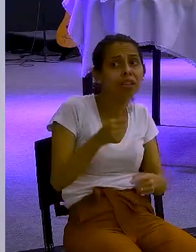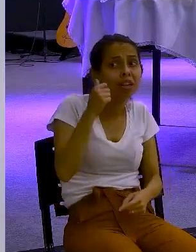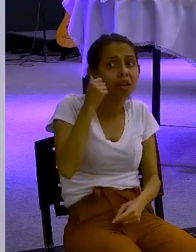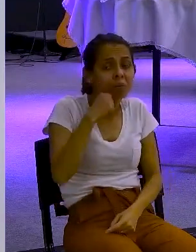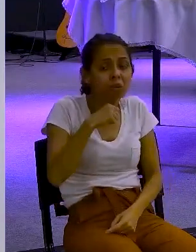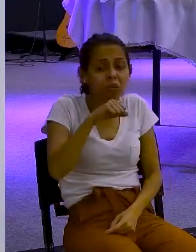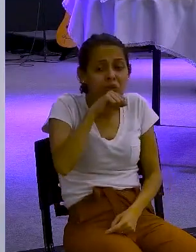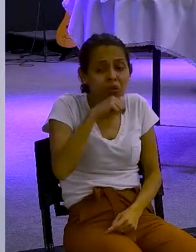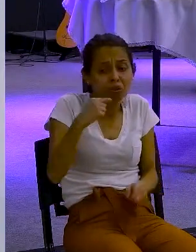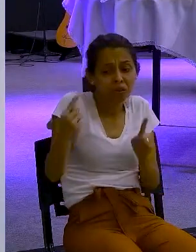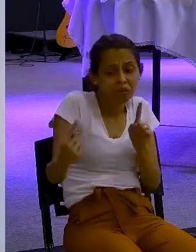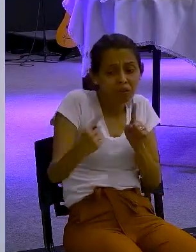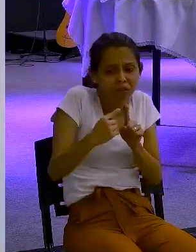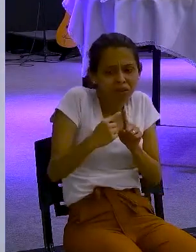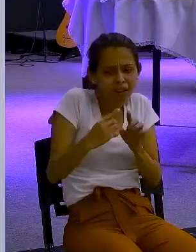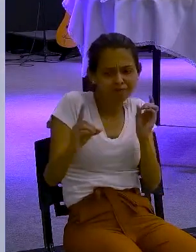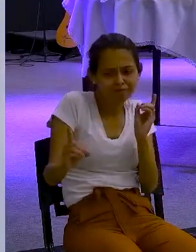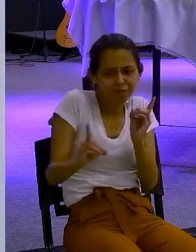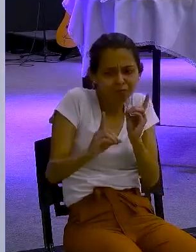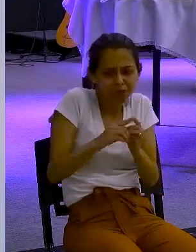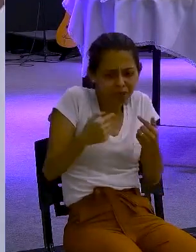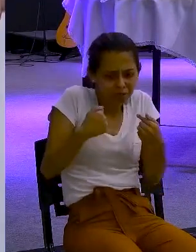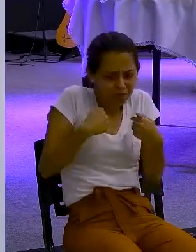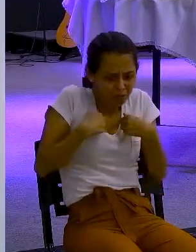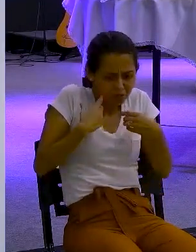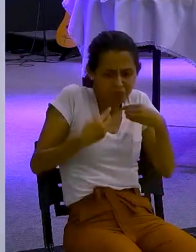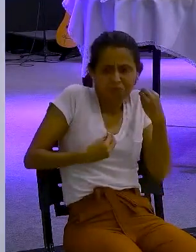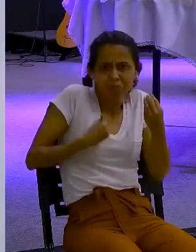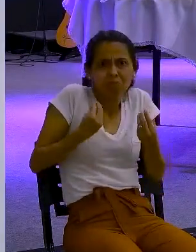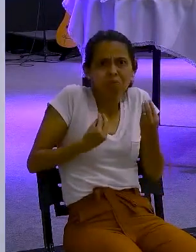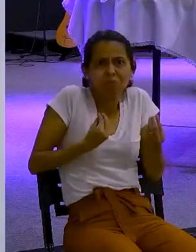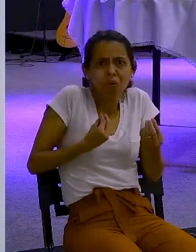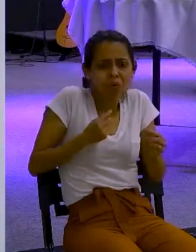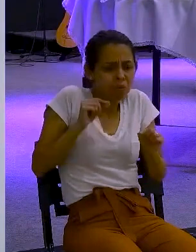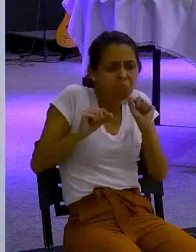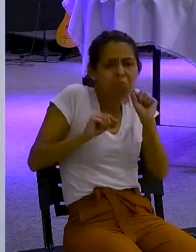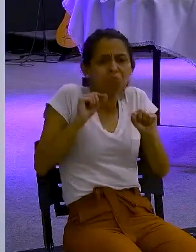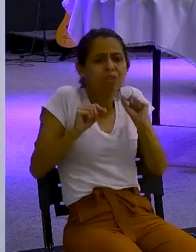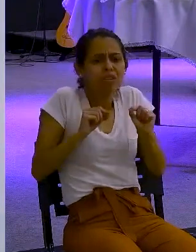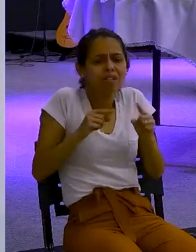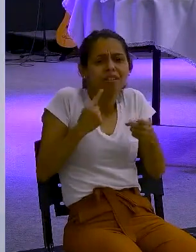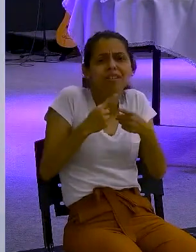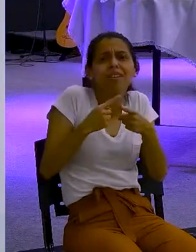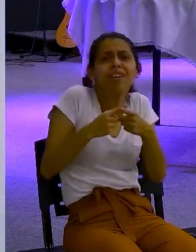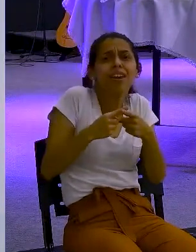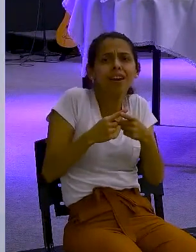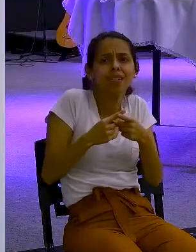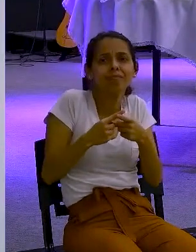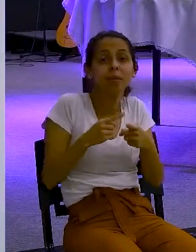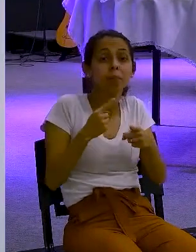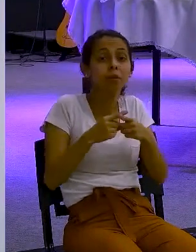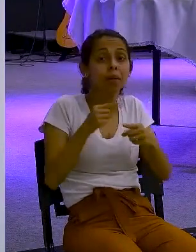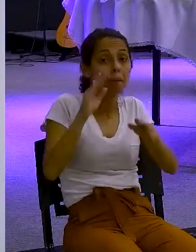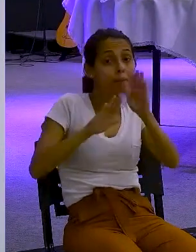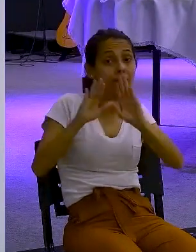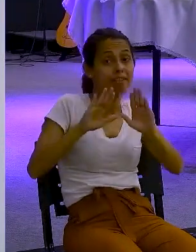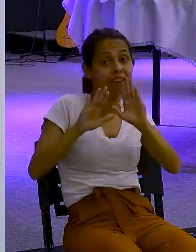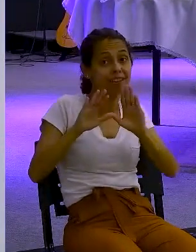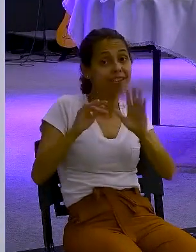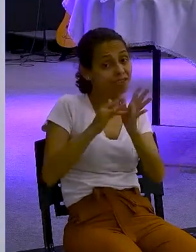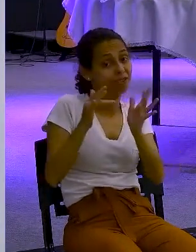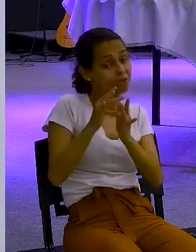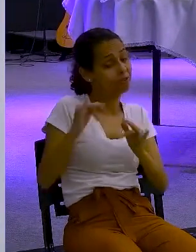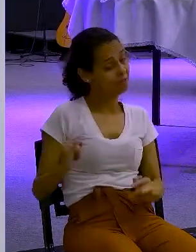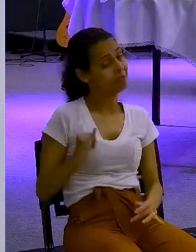Senhor? Quem sou eu para receber uma visita tão ilustre? Porque a presença de Jesus é uma presença ilustre e gloriosa.